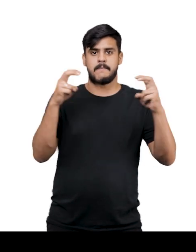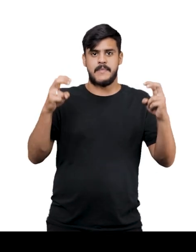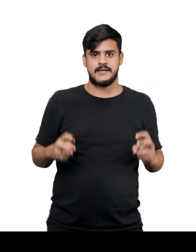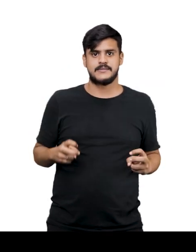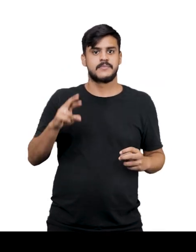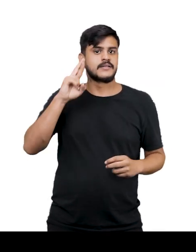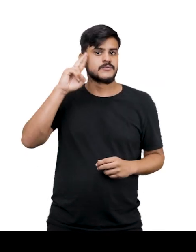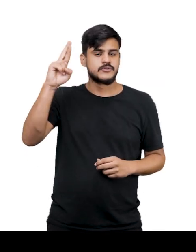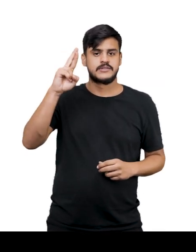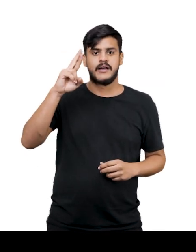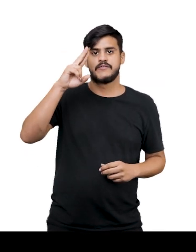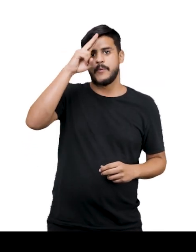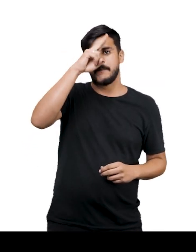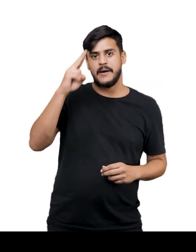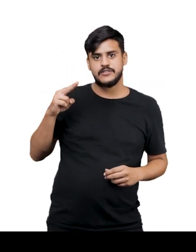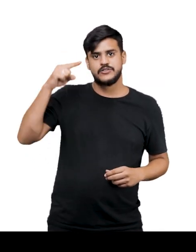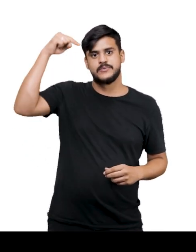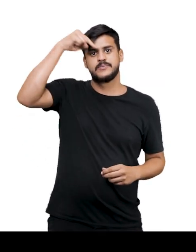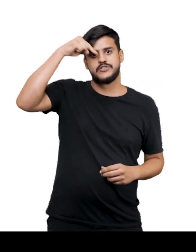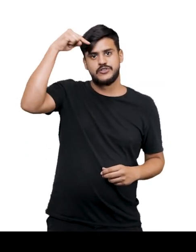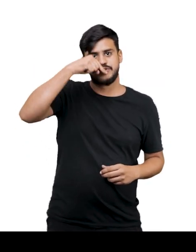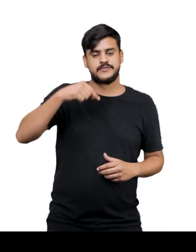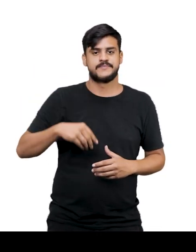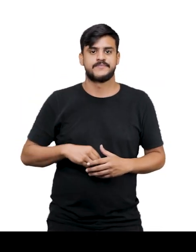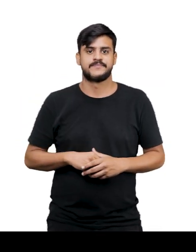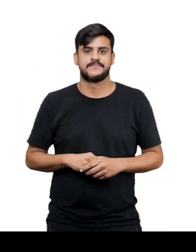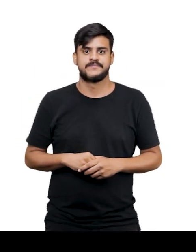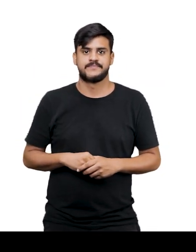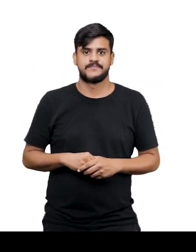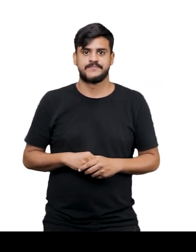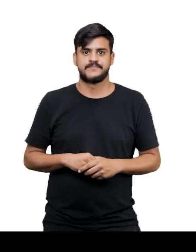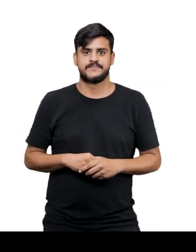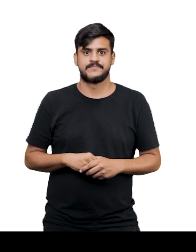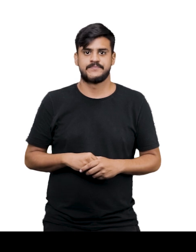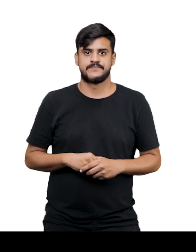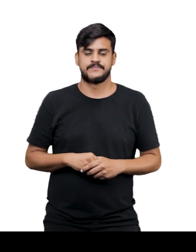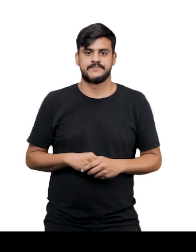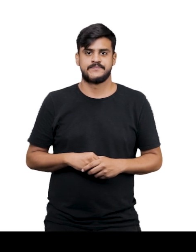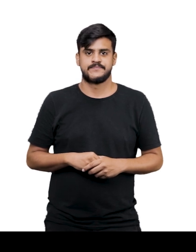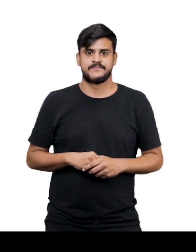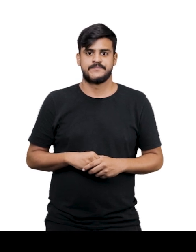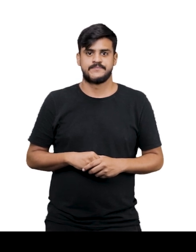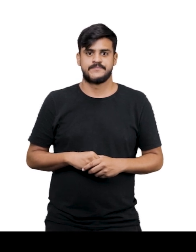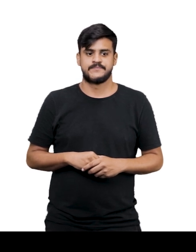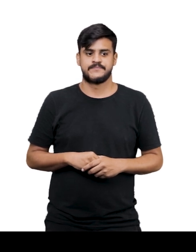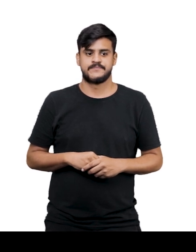do MASP, sob a gestão de Lina e Pietro Maria Bardi.